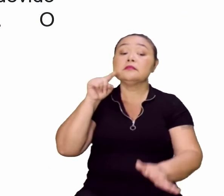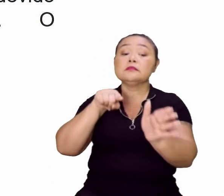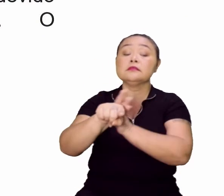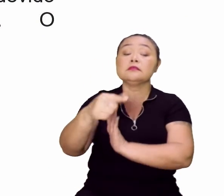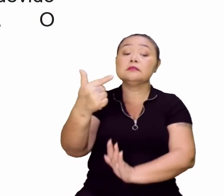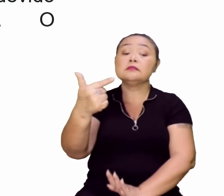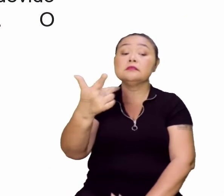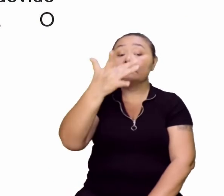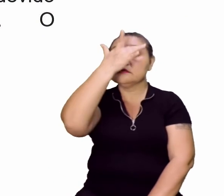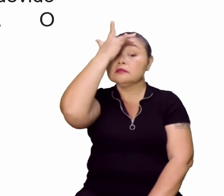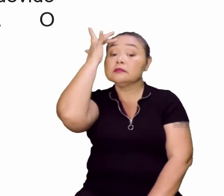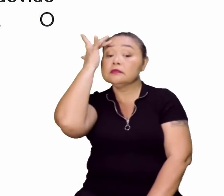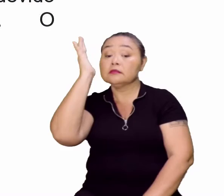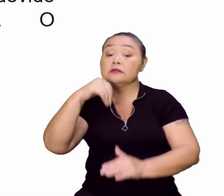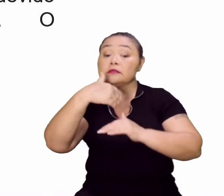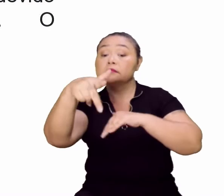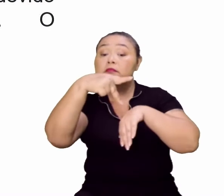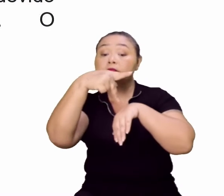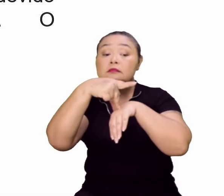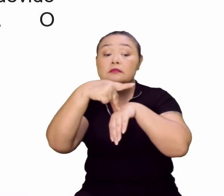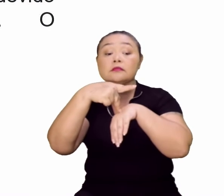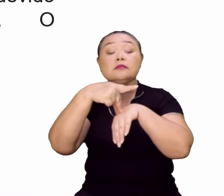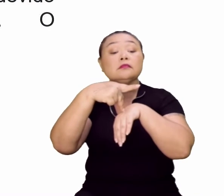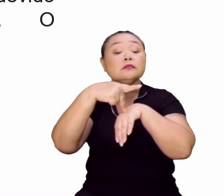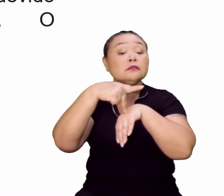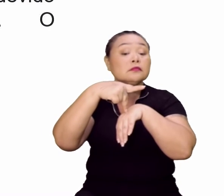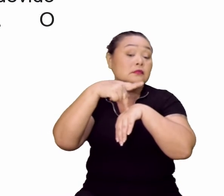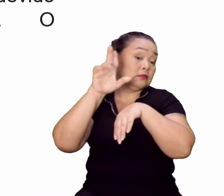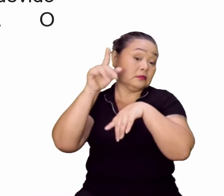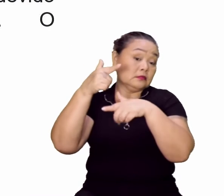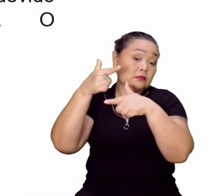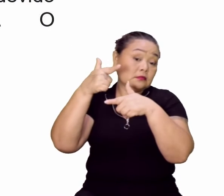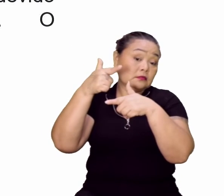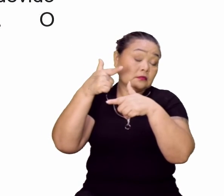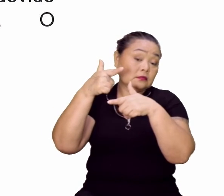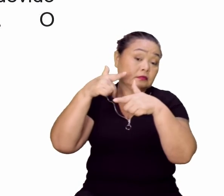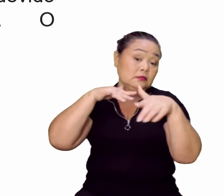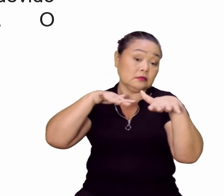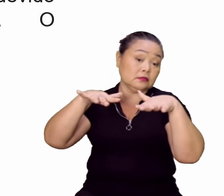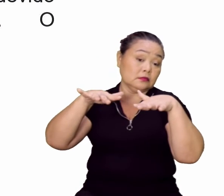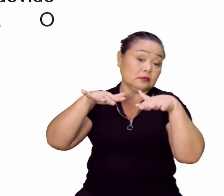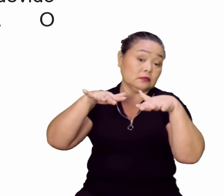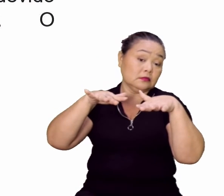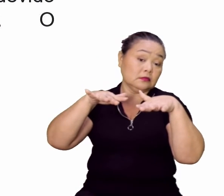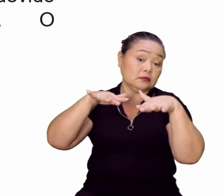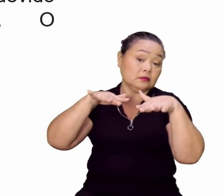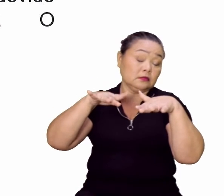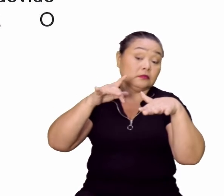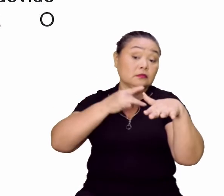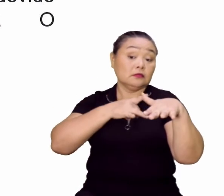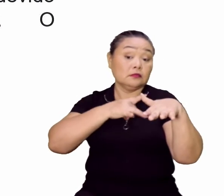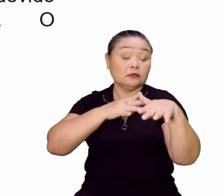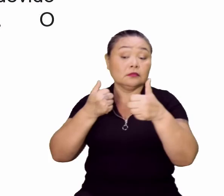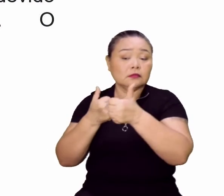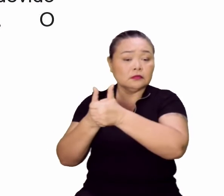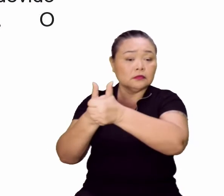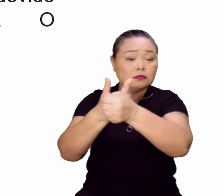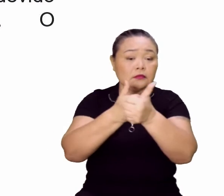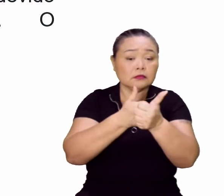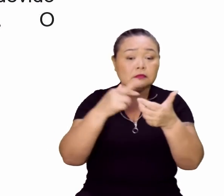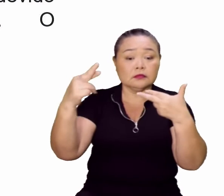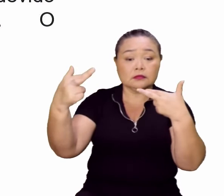questão 2. São pessoas que estão fora de seu país de origem devido a fundados temores de